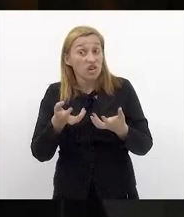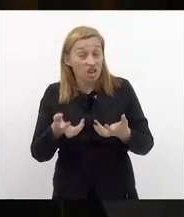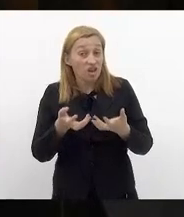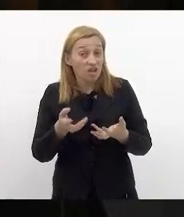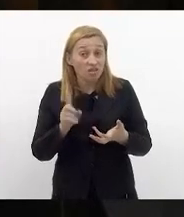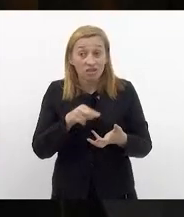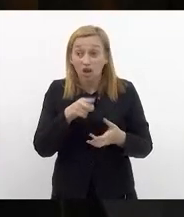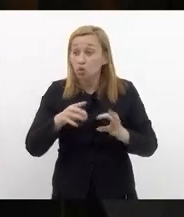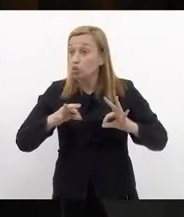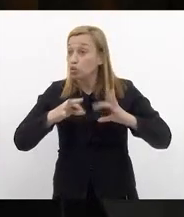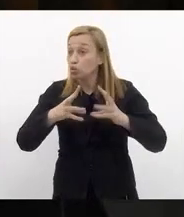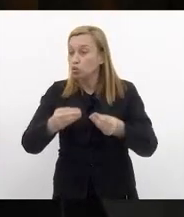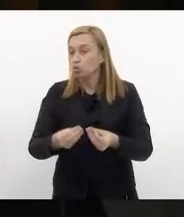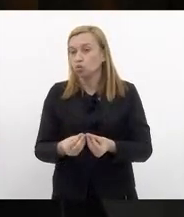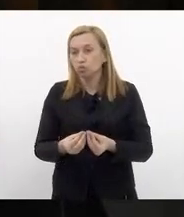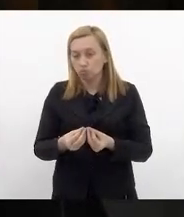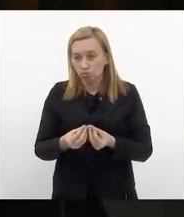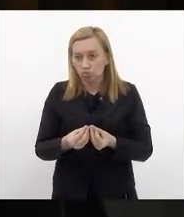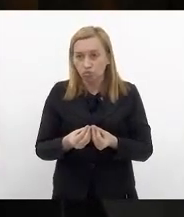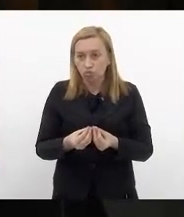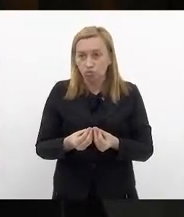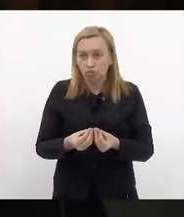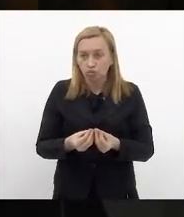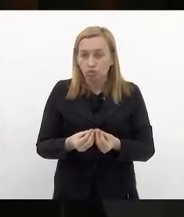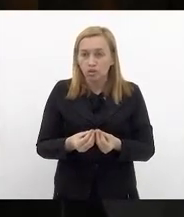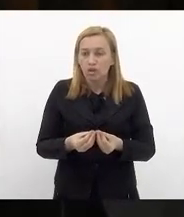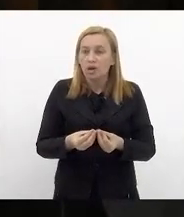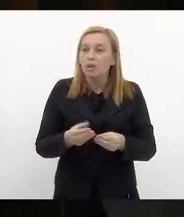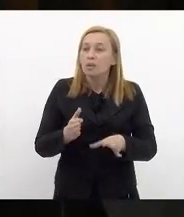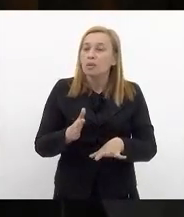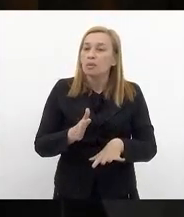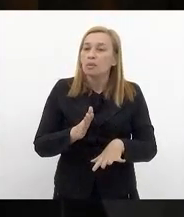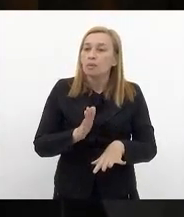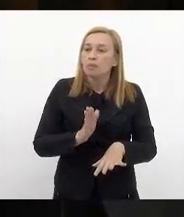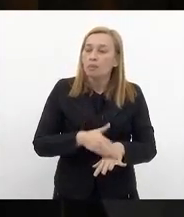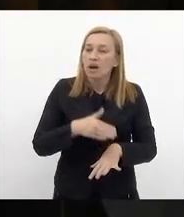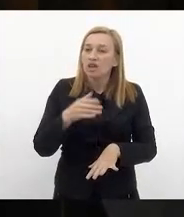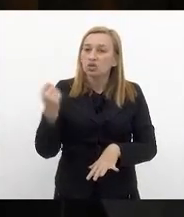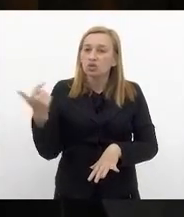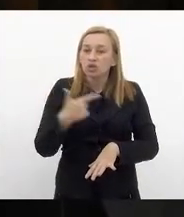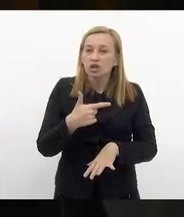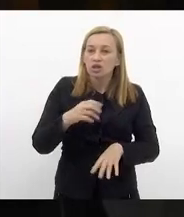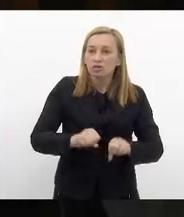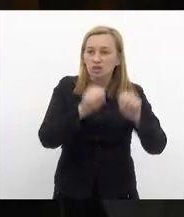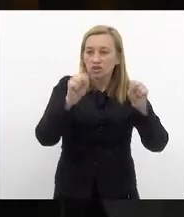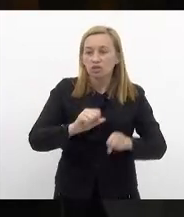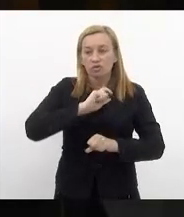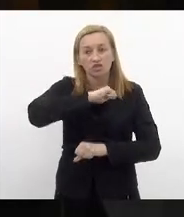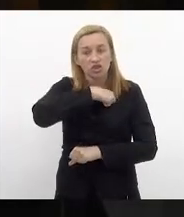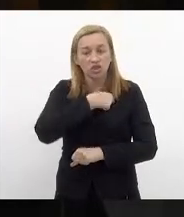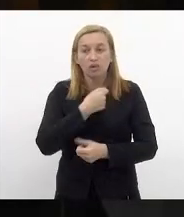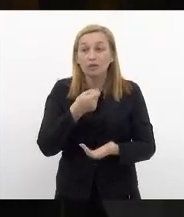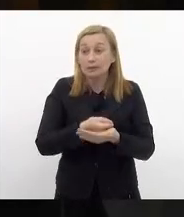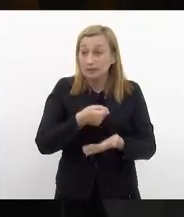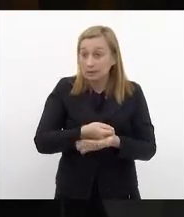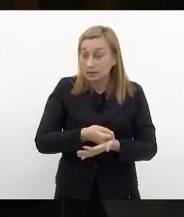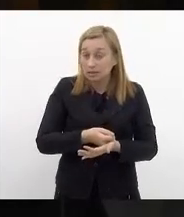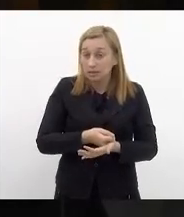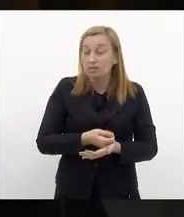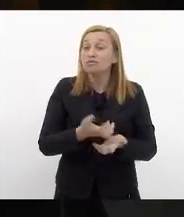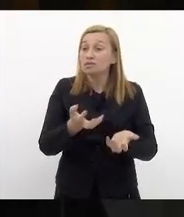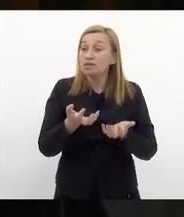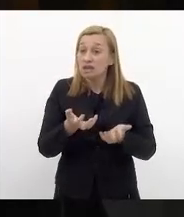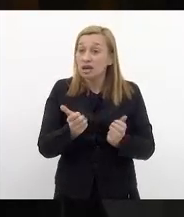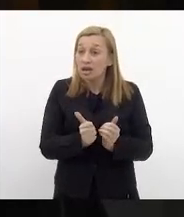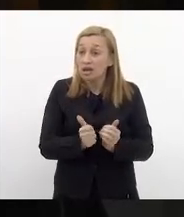tudo. Ele quer extinguir mais pontos do que o regime de recuperação fiscal exige e quer